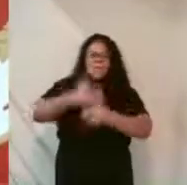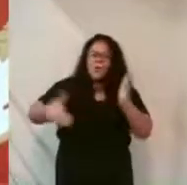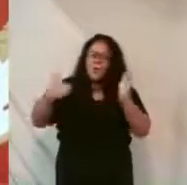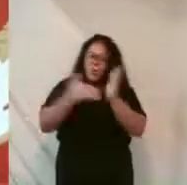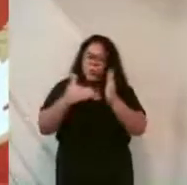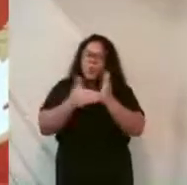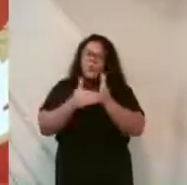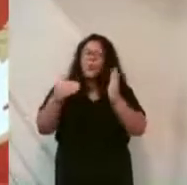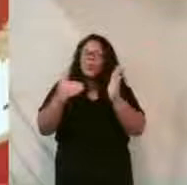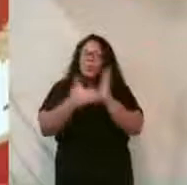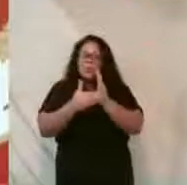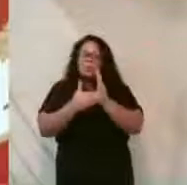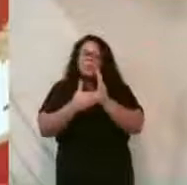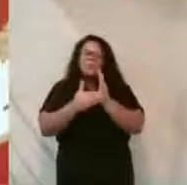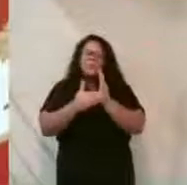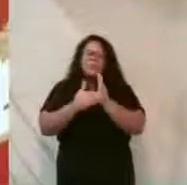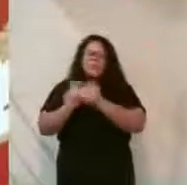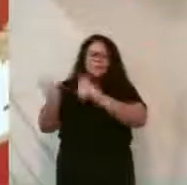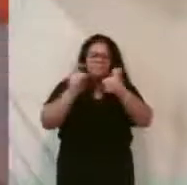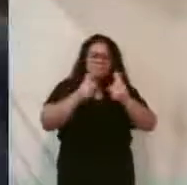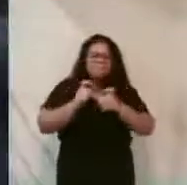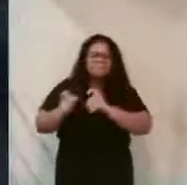deste seminário.